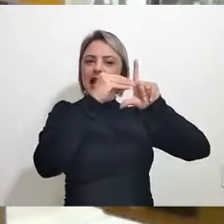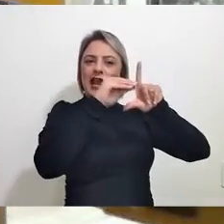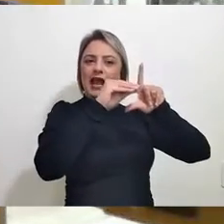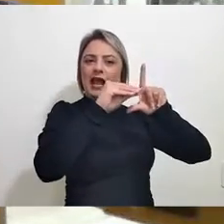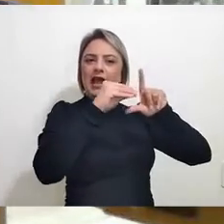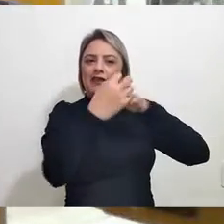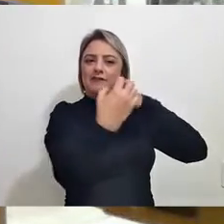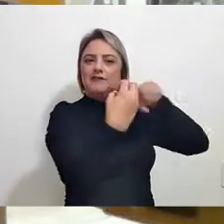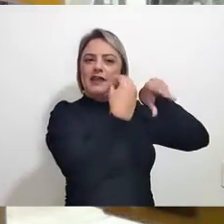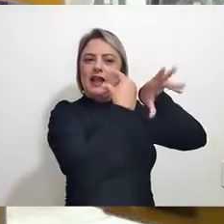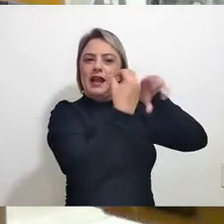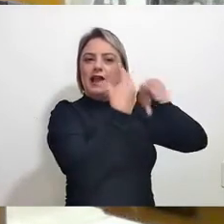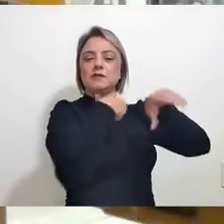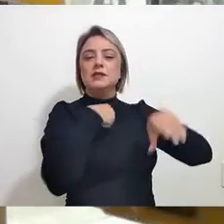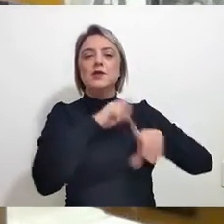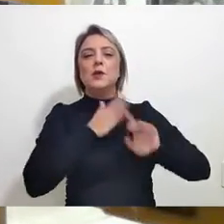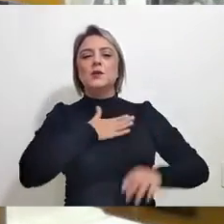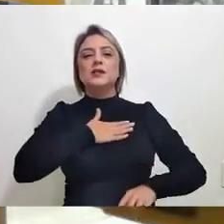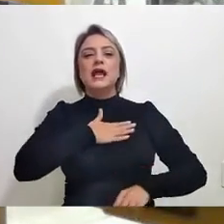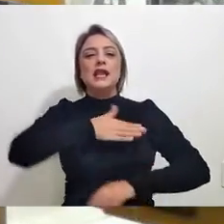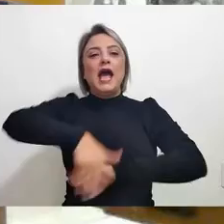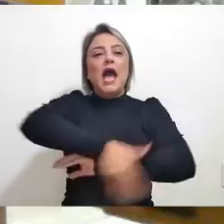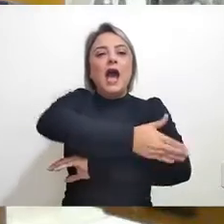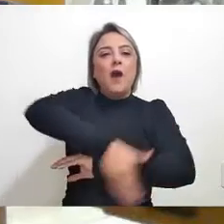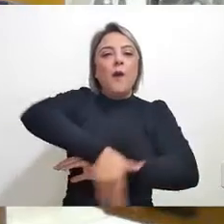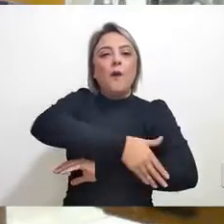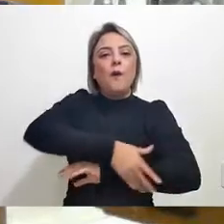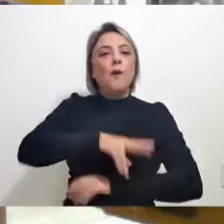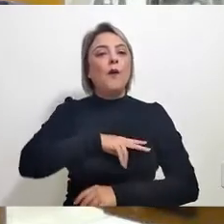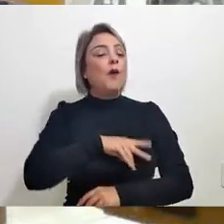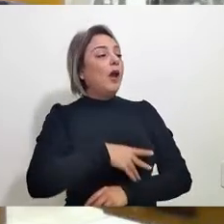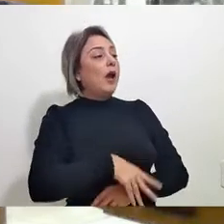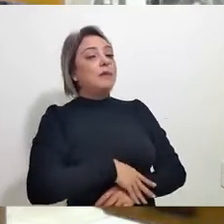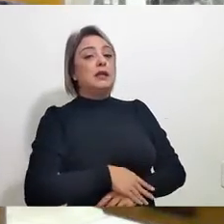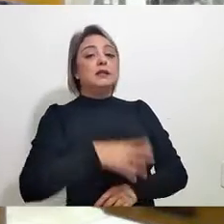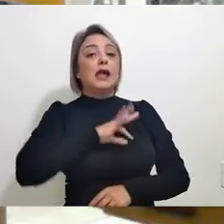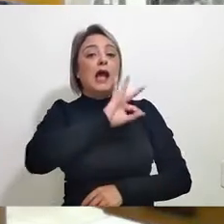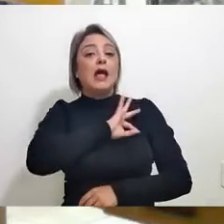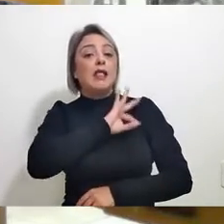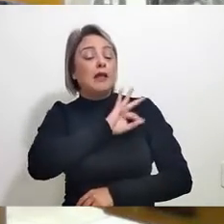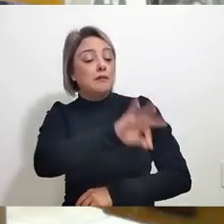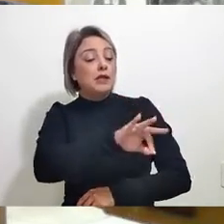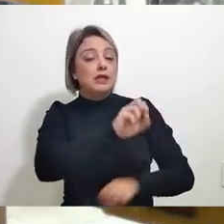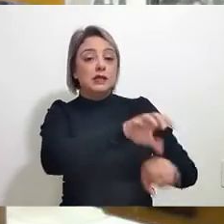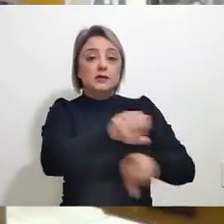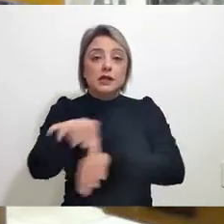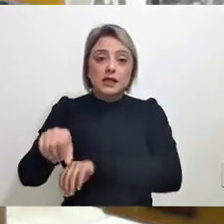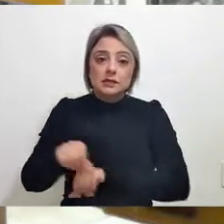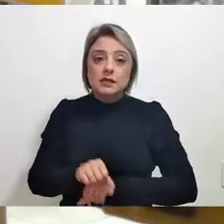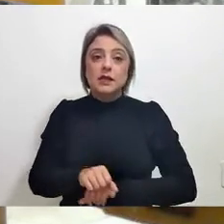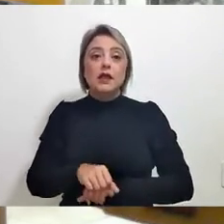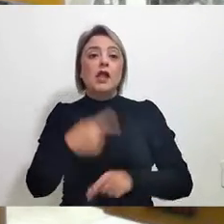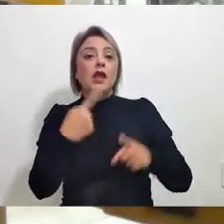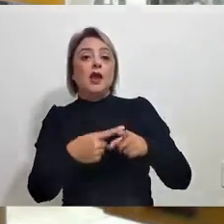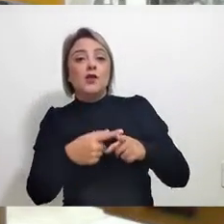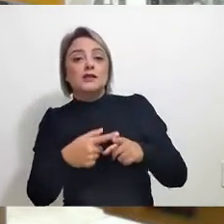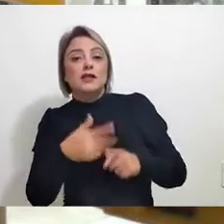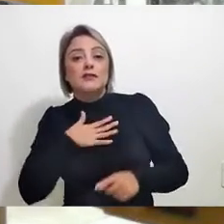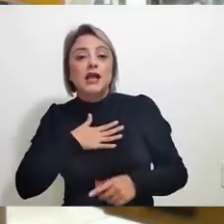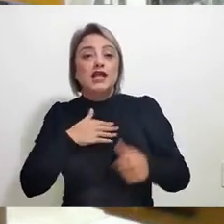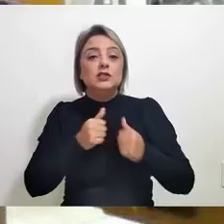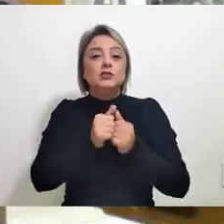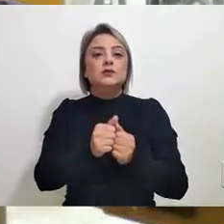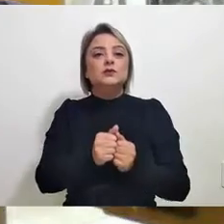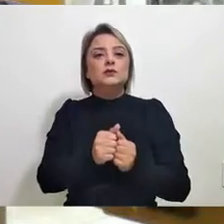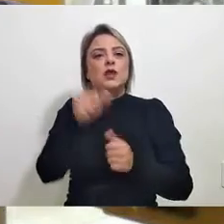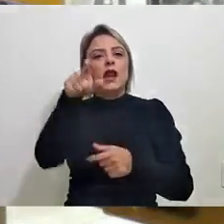início do nosso programa, eu esqueci de falar o porquê do 18 de maio, né? Eu acho que a gente não colocou, e a importância da sociedade, quem não